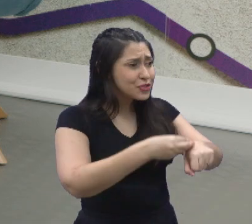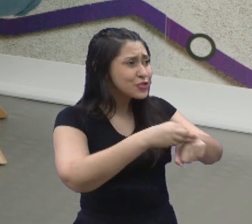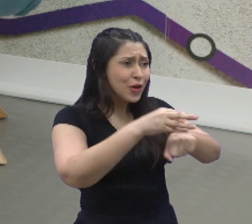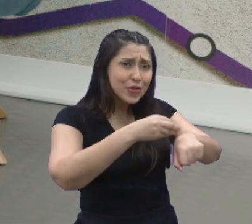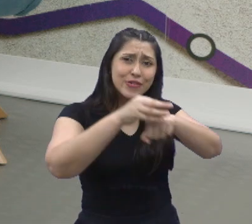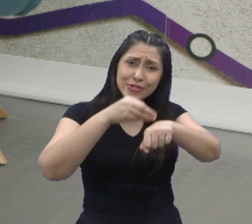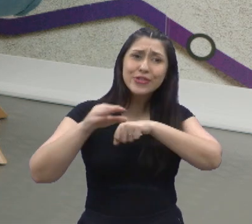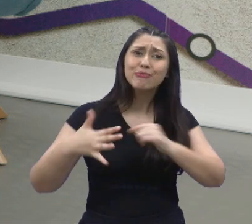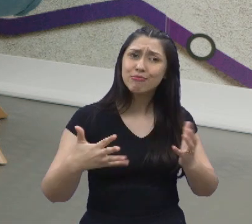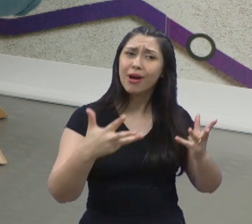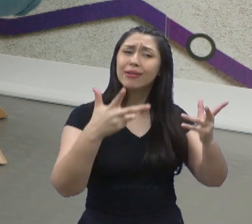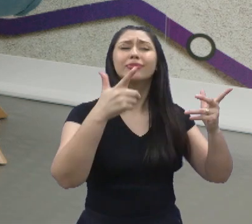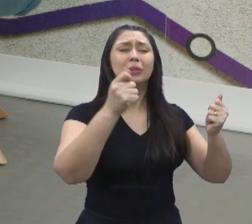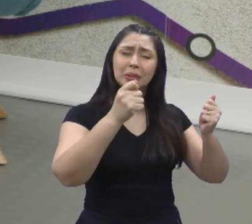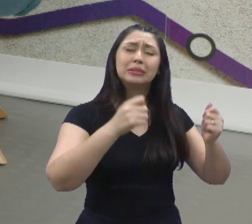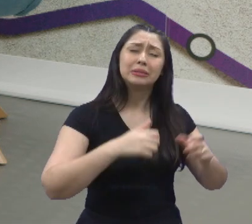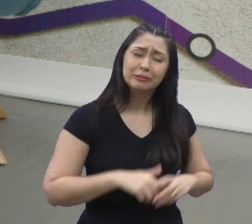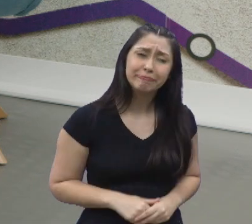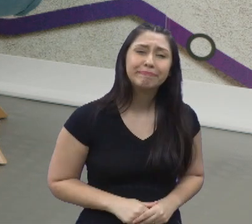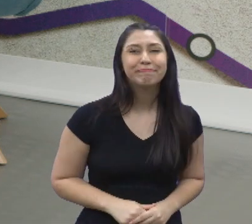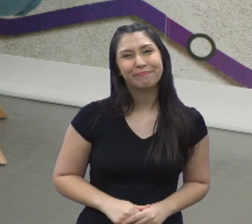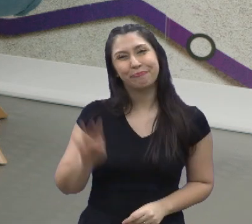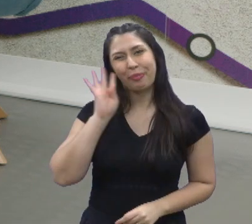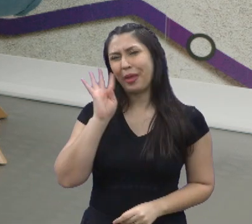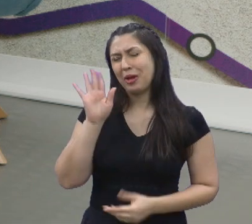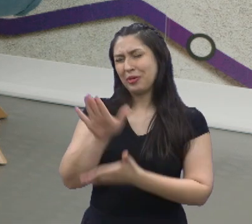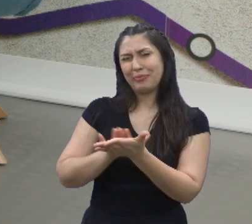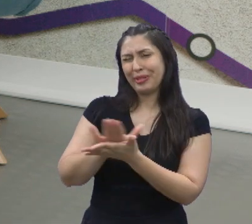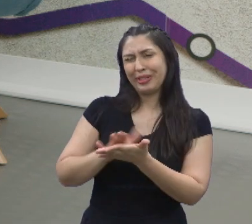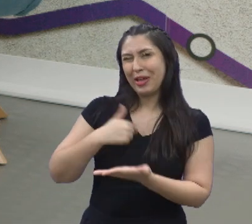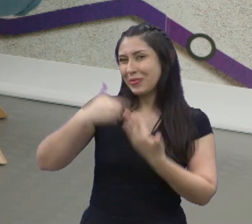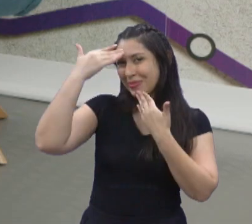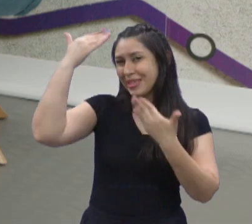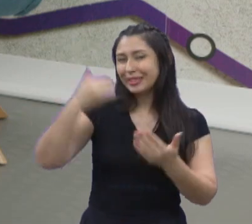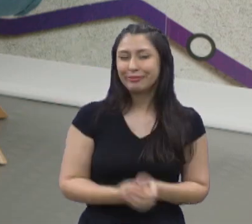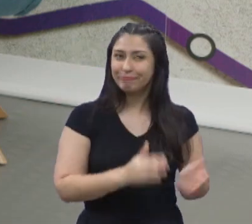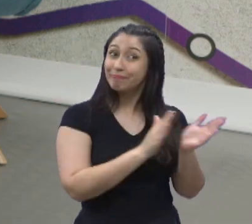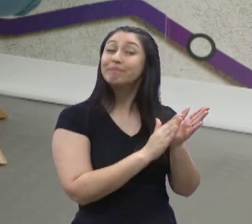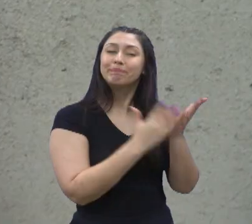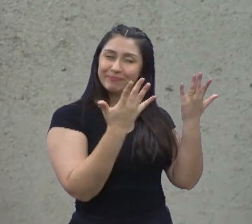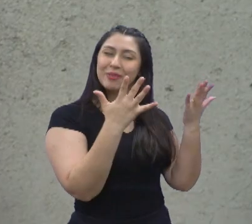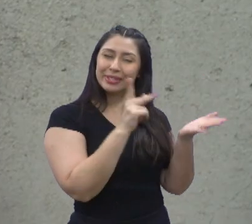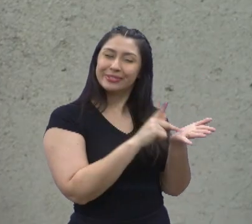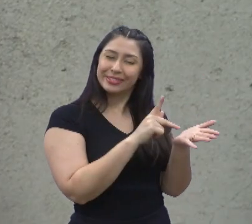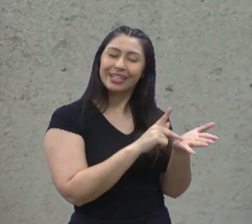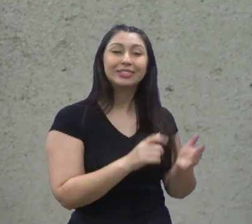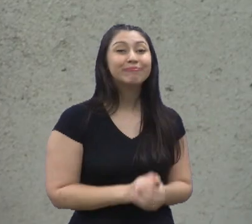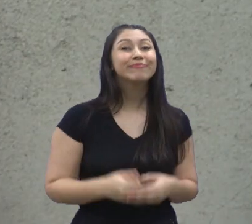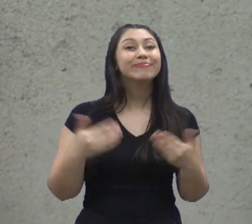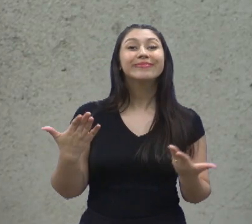informações riquíssimas aqui ao nosso programa hoje, viu? Legal, imagina. Obrigado a vocês. Parabéns, viu? Obrigada de verdade. É isso,